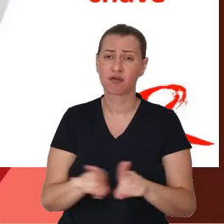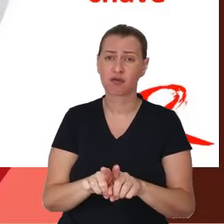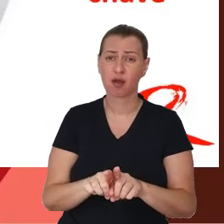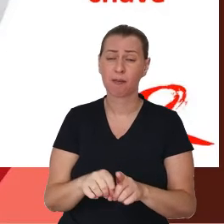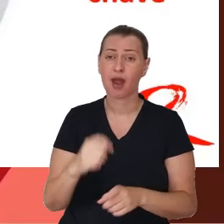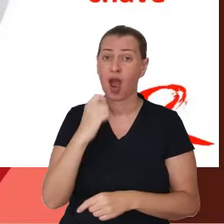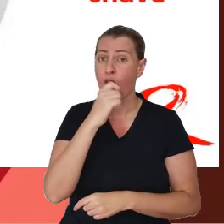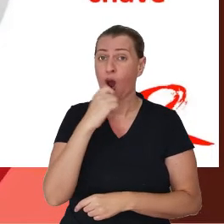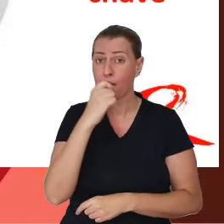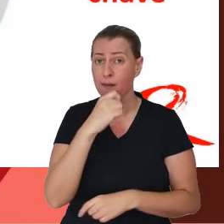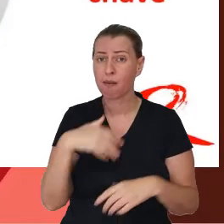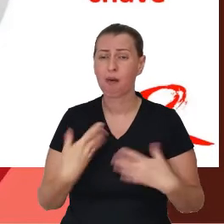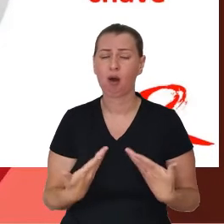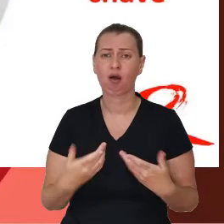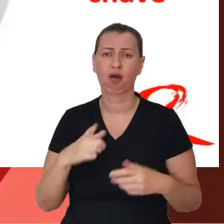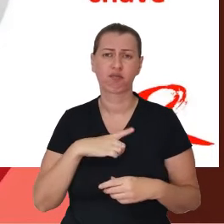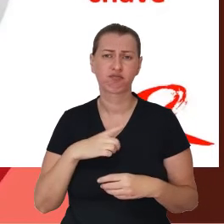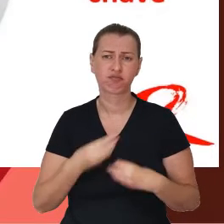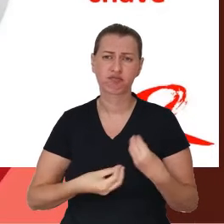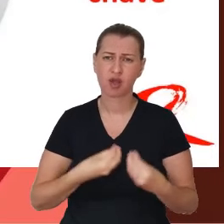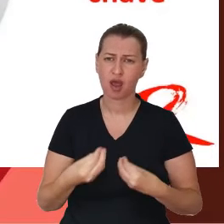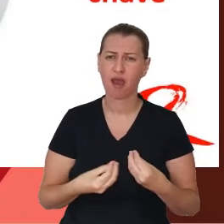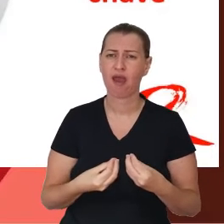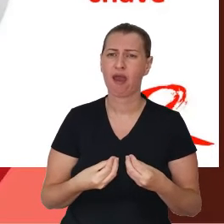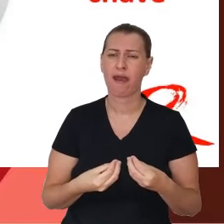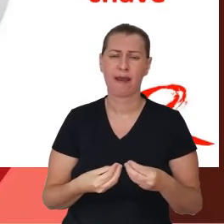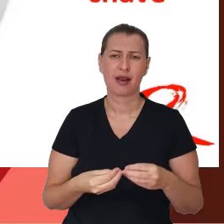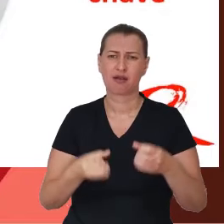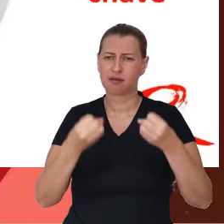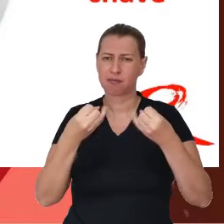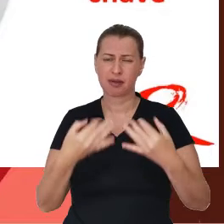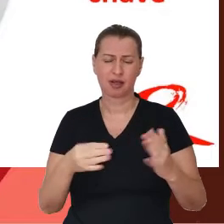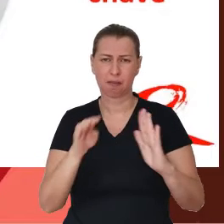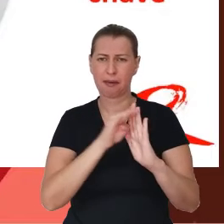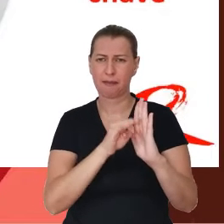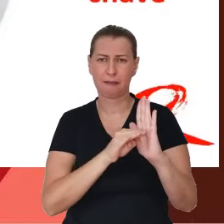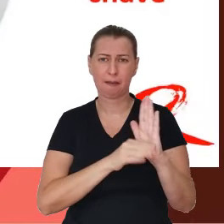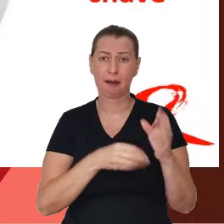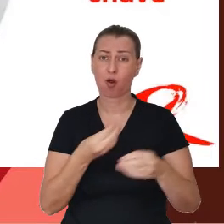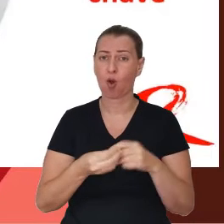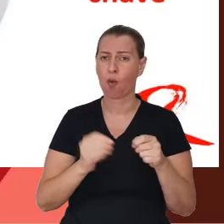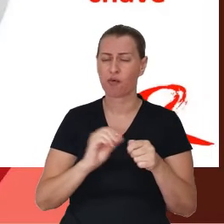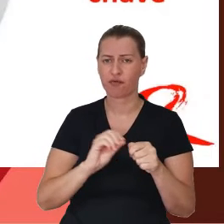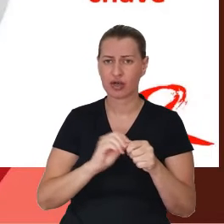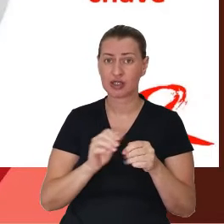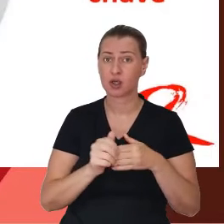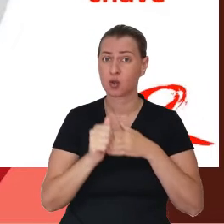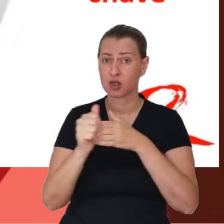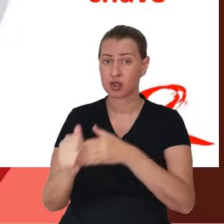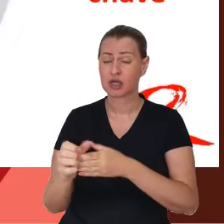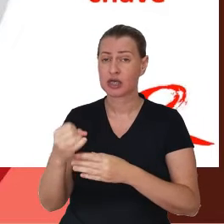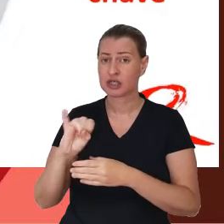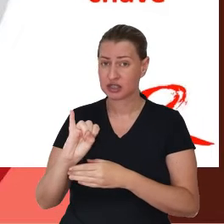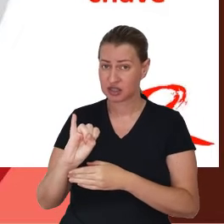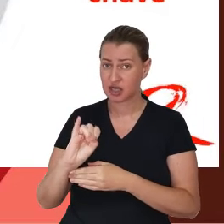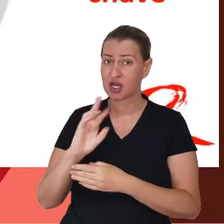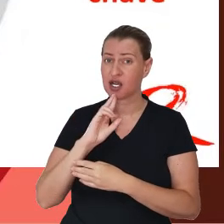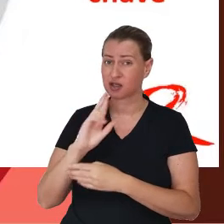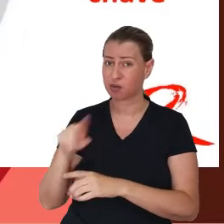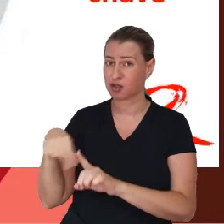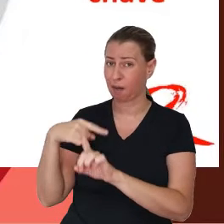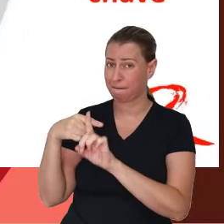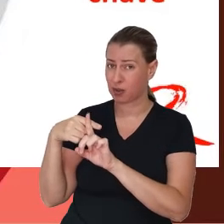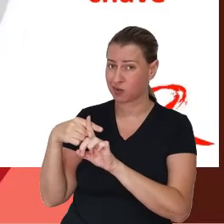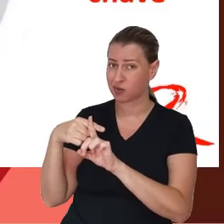mais fácil, então ele é bem intuitivo, tem um manualzinho colorido, explicando certinho como fazer e orientando que no caso de positivo, busque